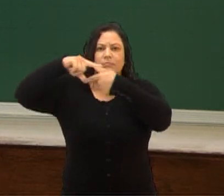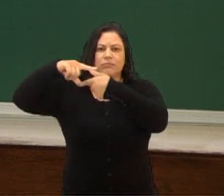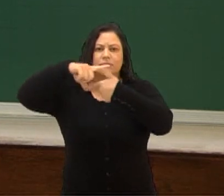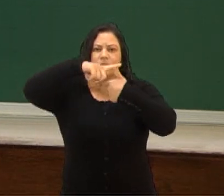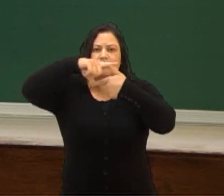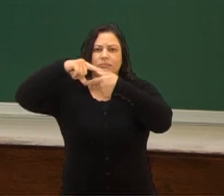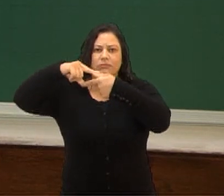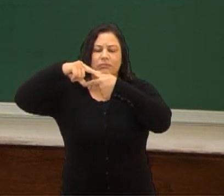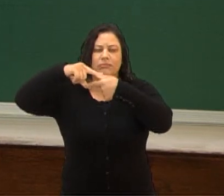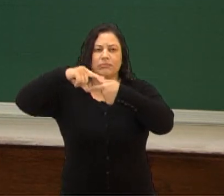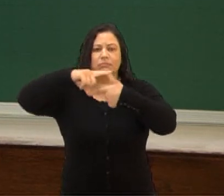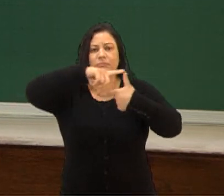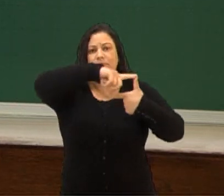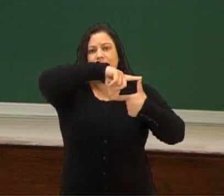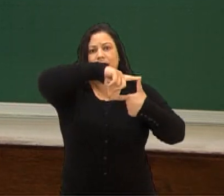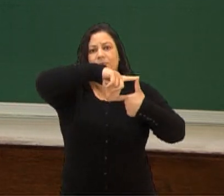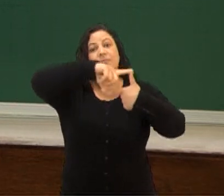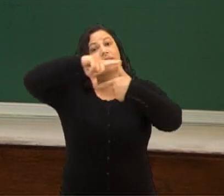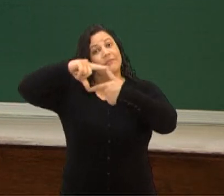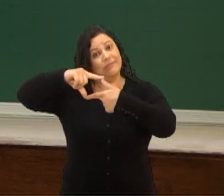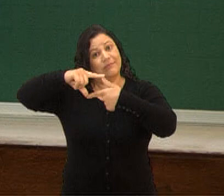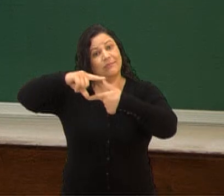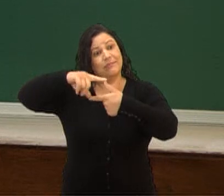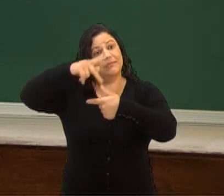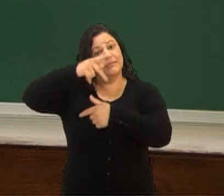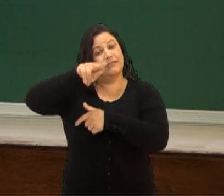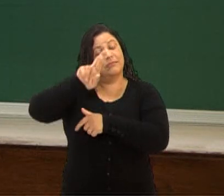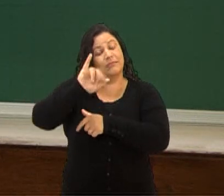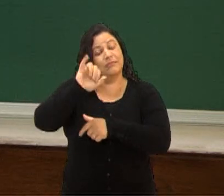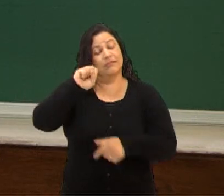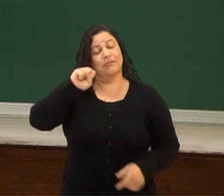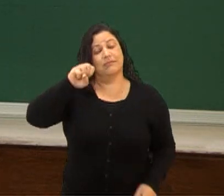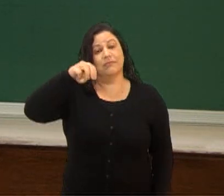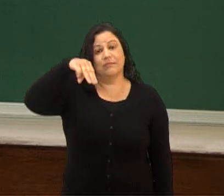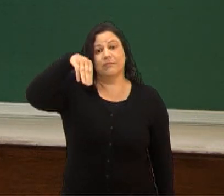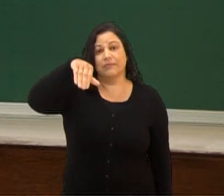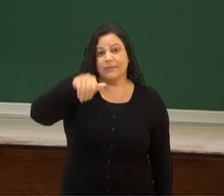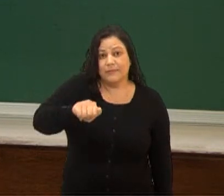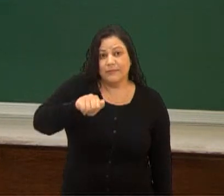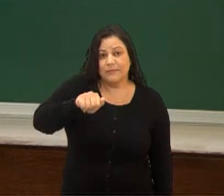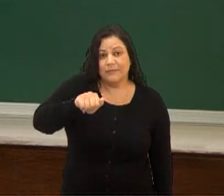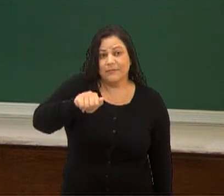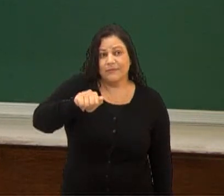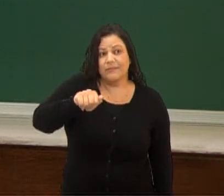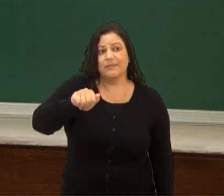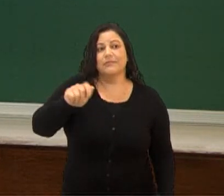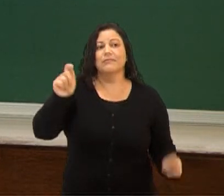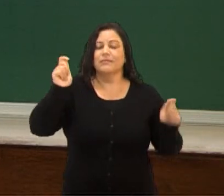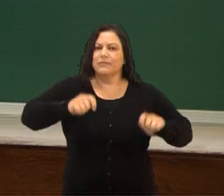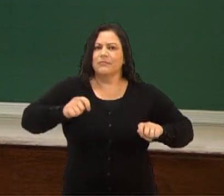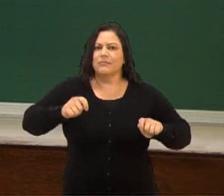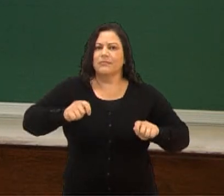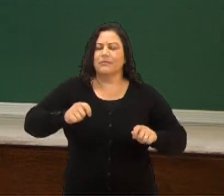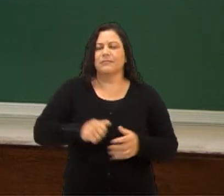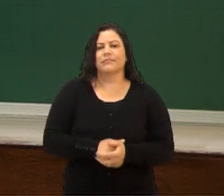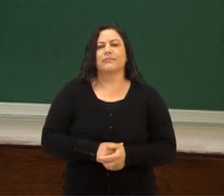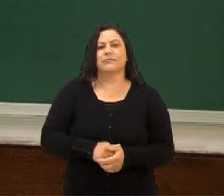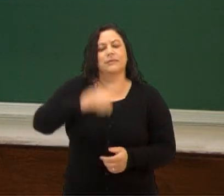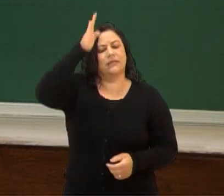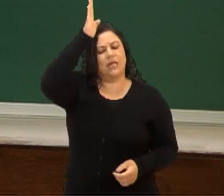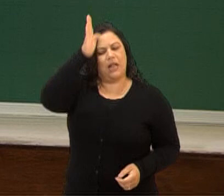vai ter aqui um prisma de base retangular. E ele não está inclinado, ele é reto, ele não